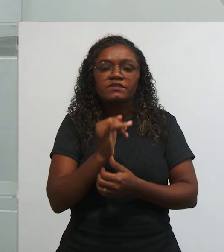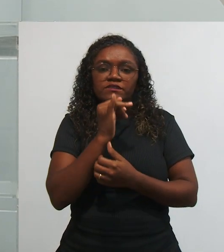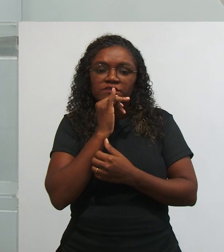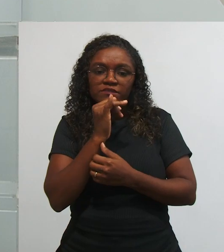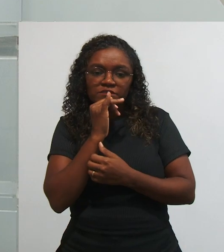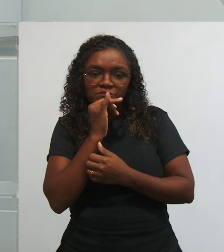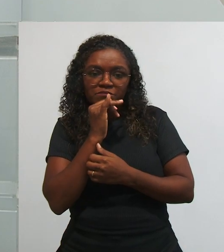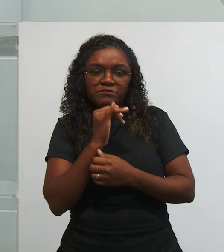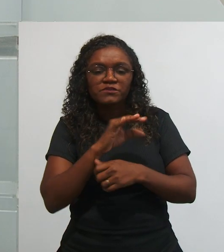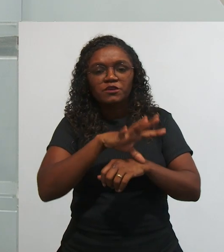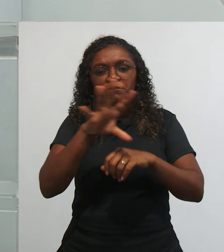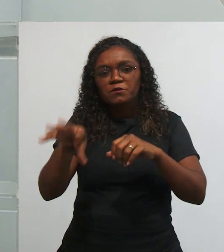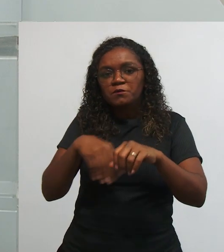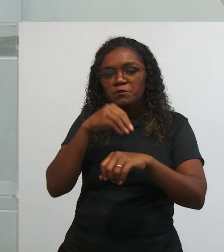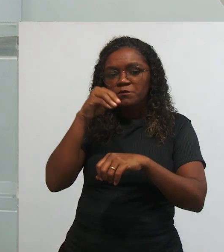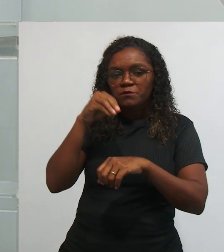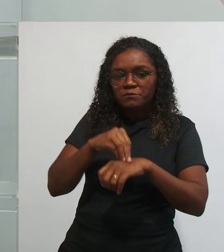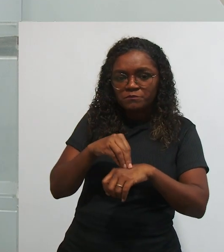se sobreposto